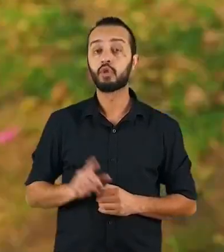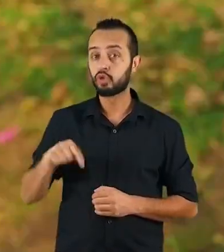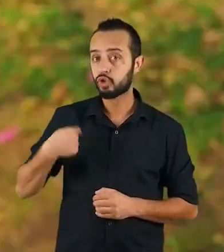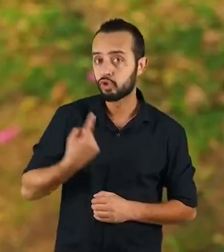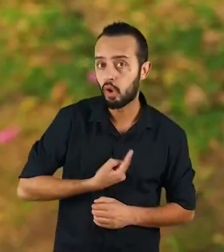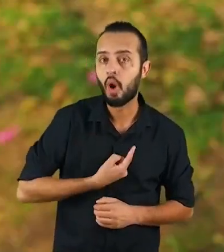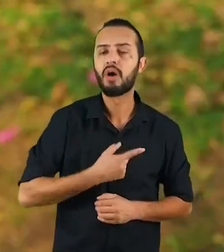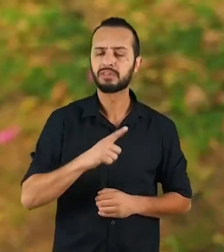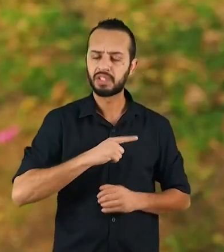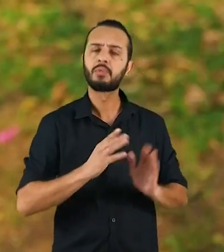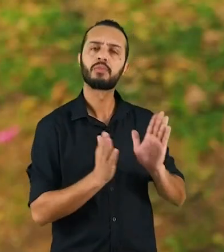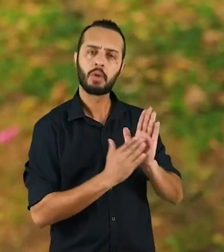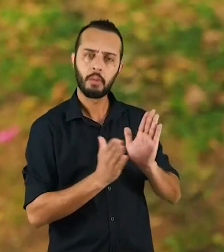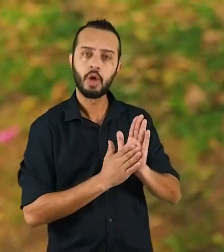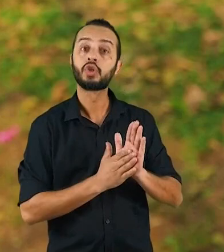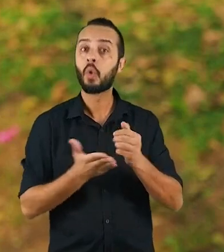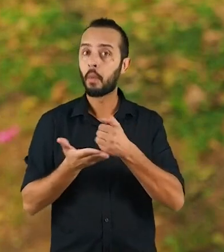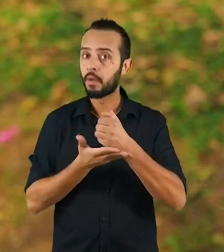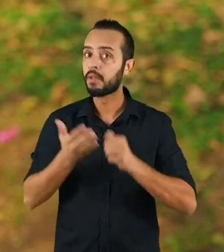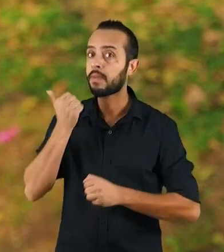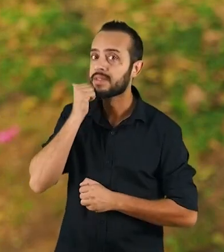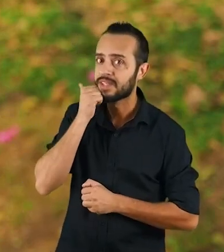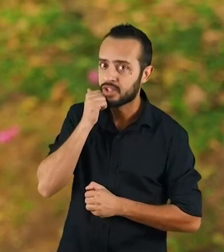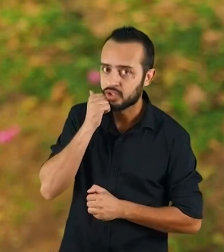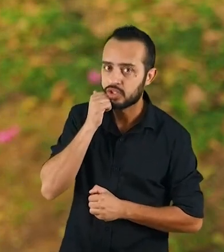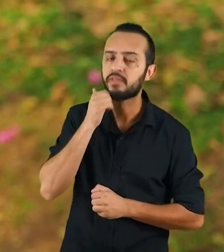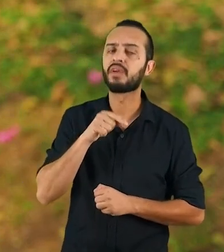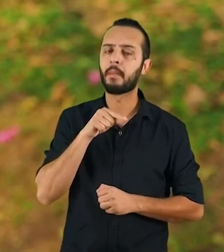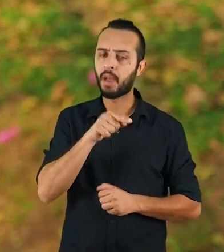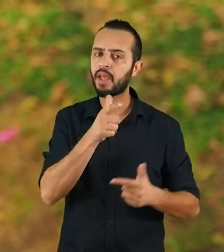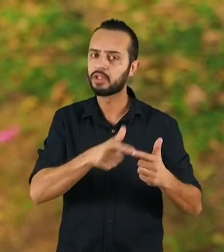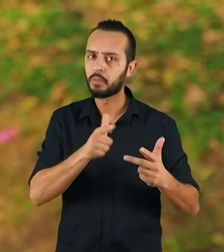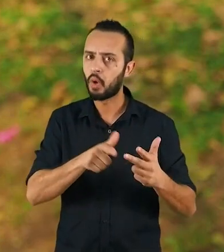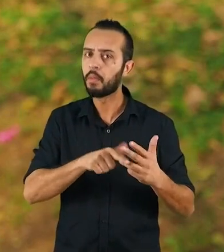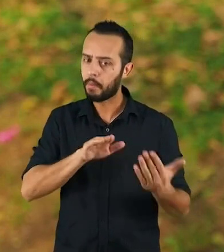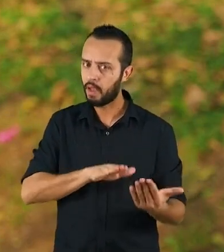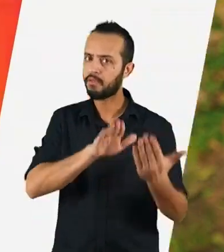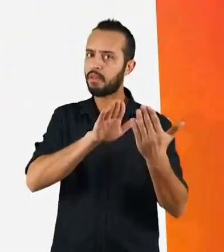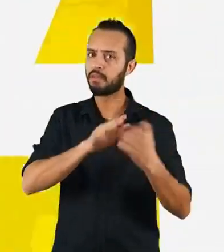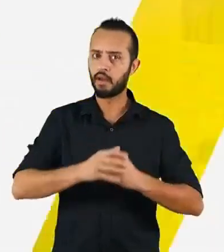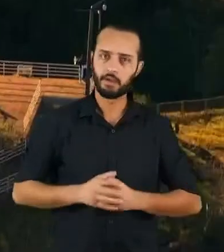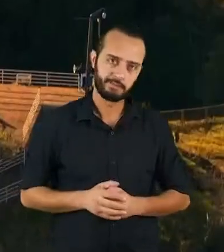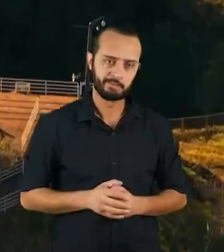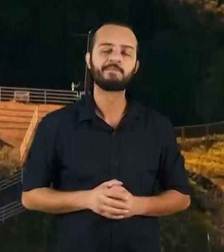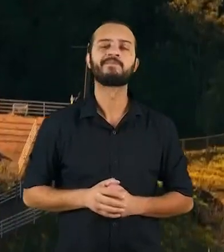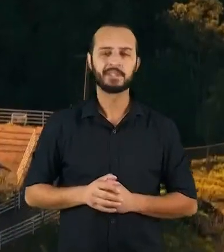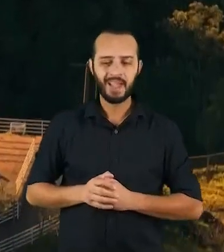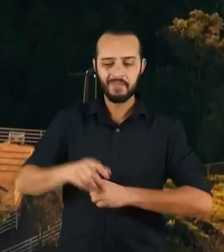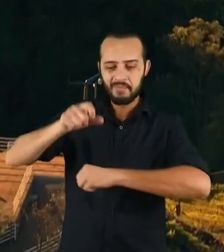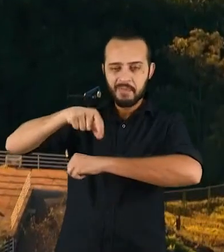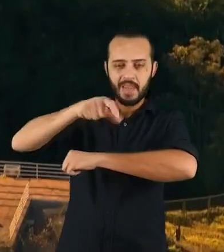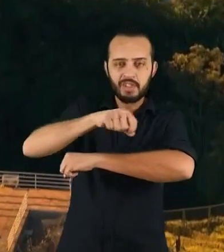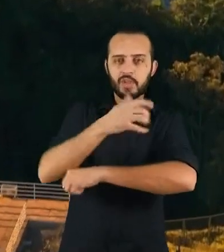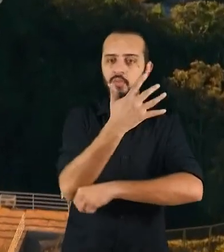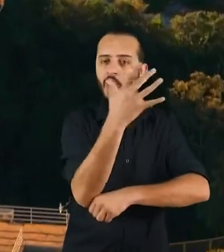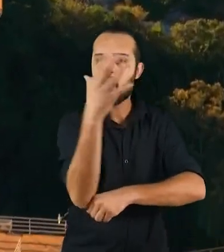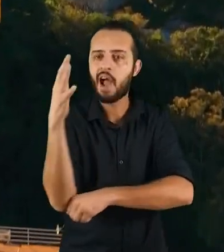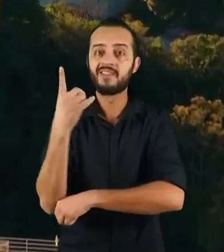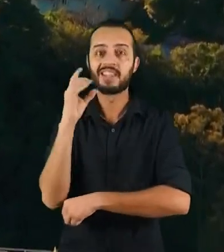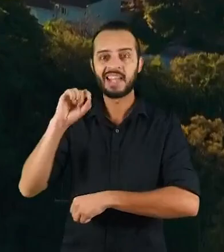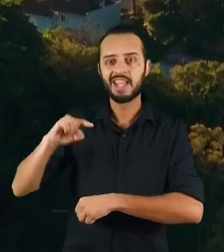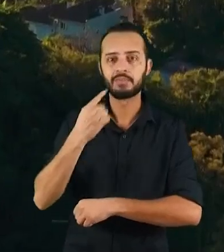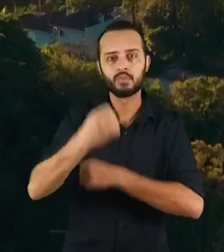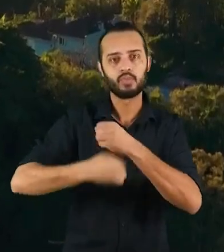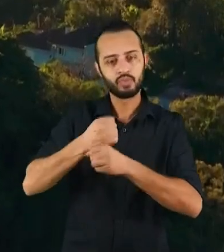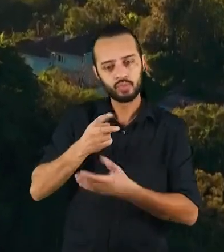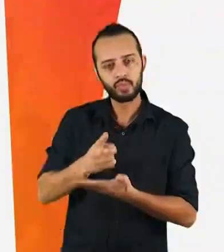Nós temos propostas com fundamentação científica para enfrentar a crise climática. Vai! Plantio e cuidado de 10 mil árvores por